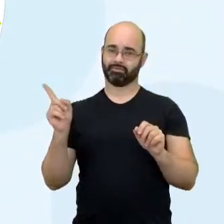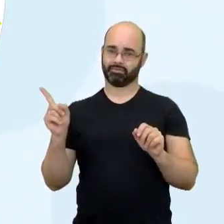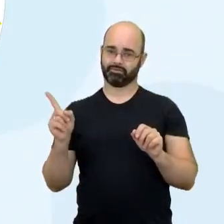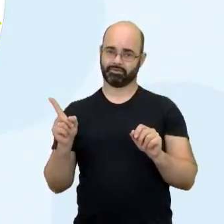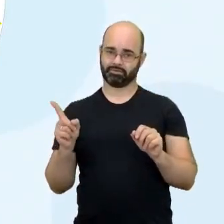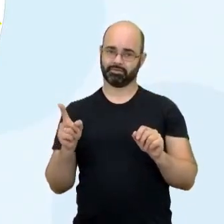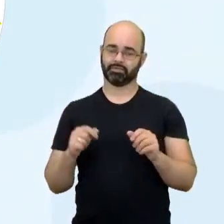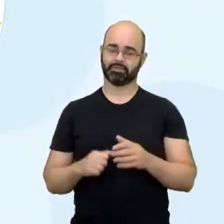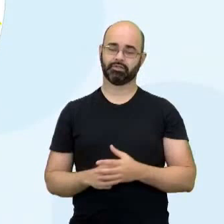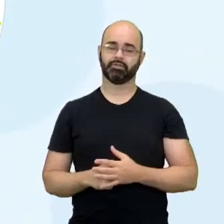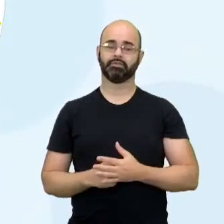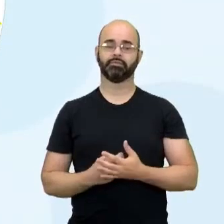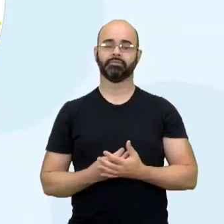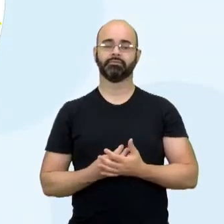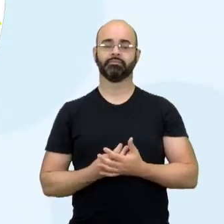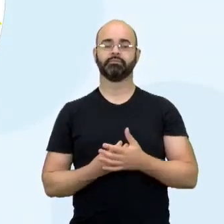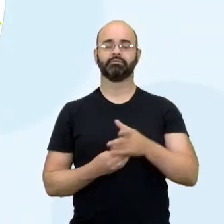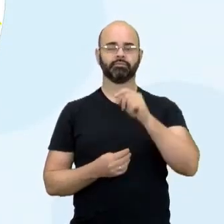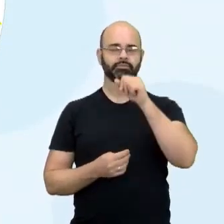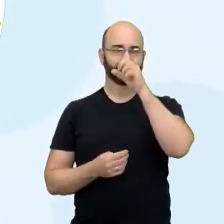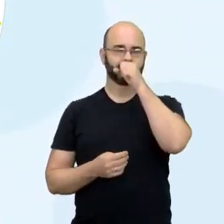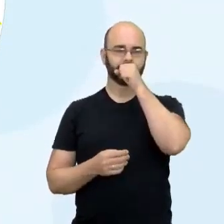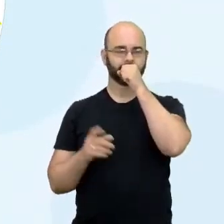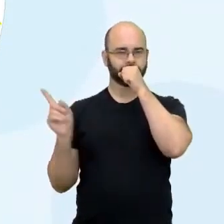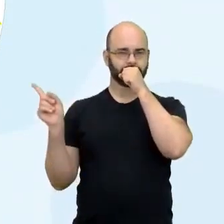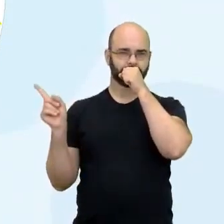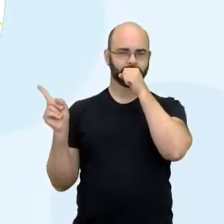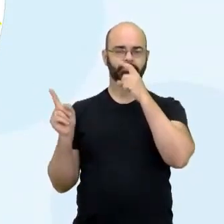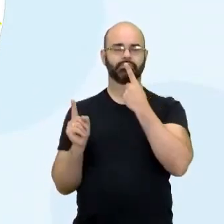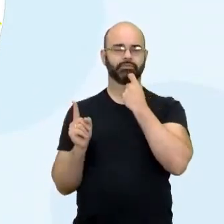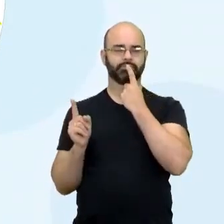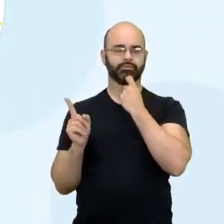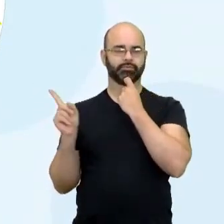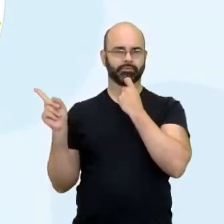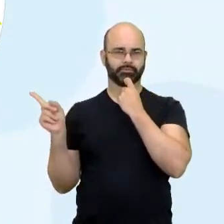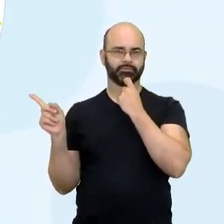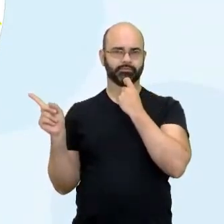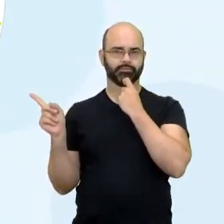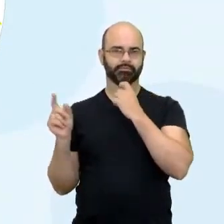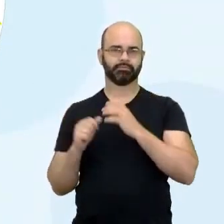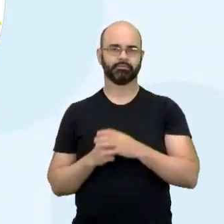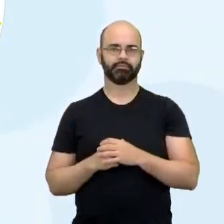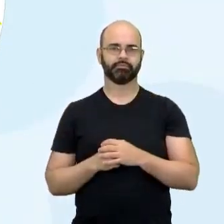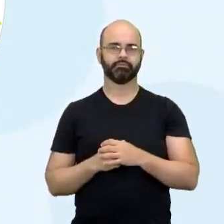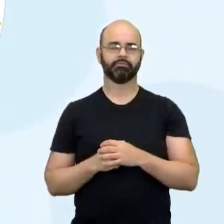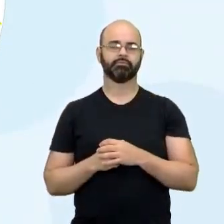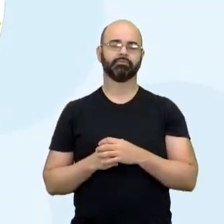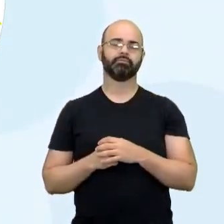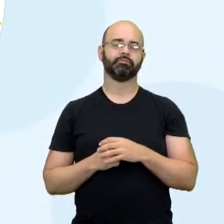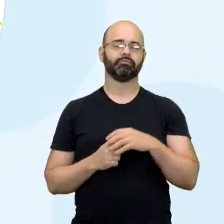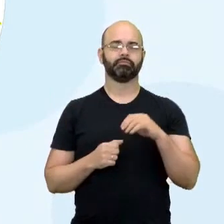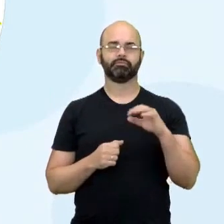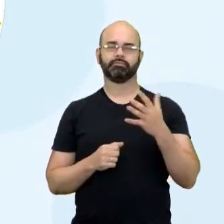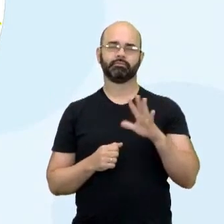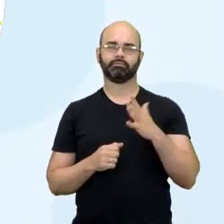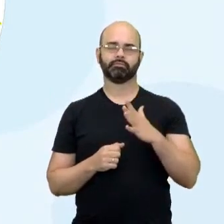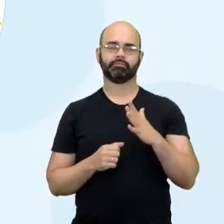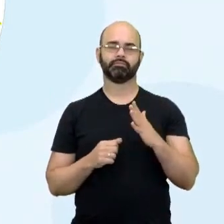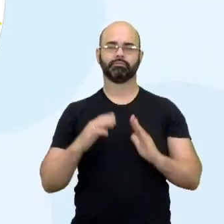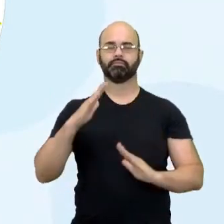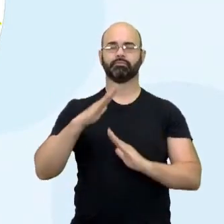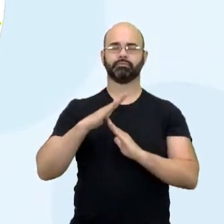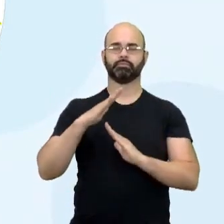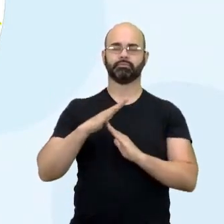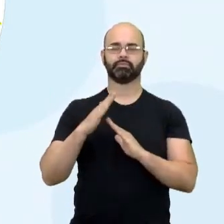em boa parte nas partes lá laranja e vermelha, né? Ou seja, no máximo aí países que